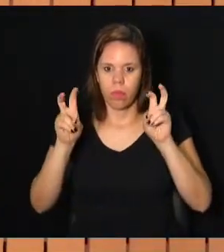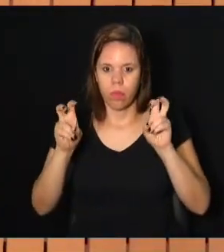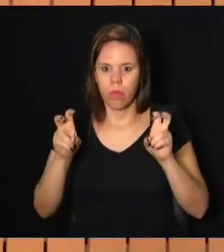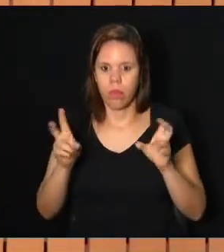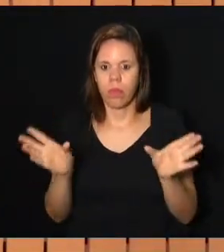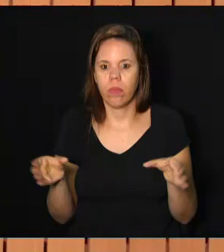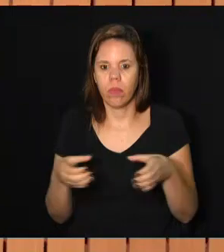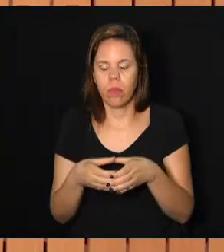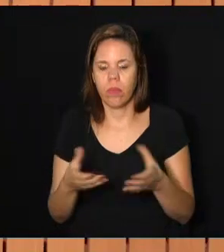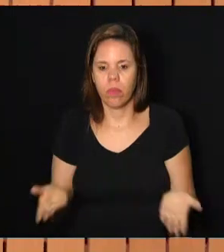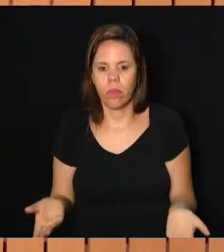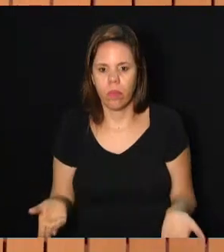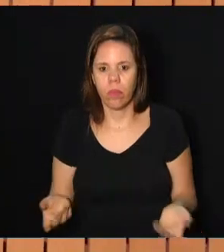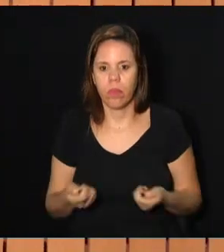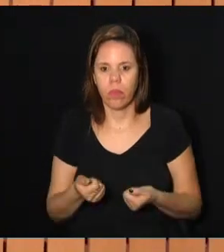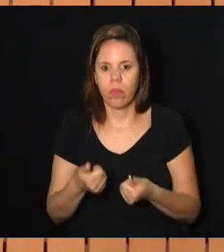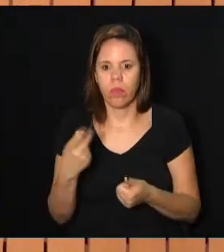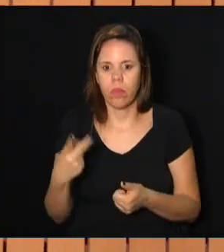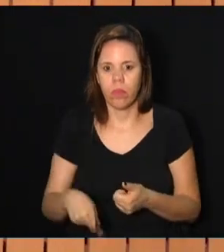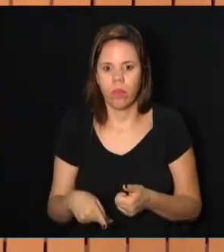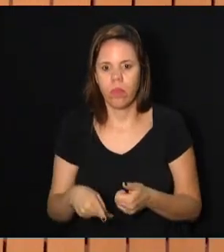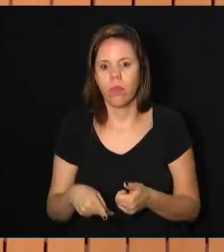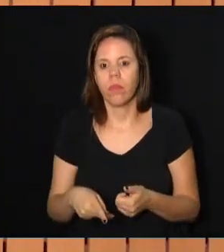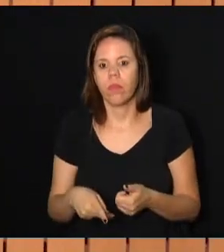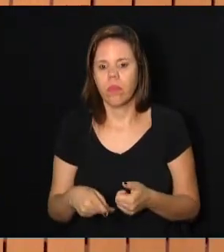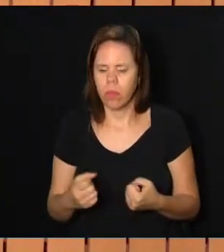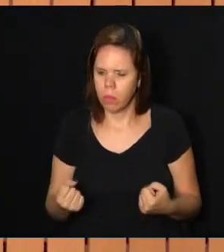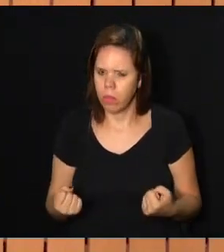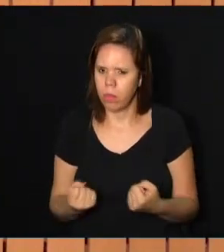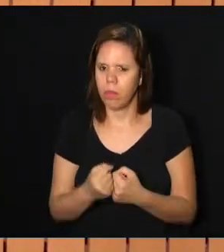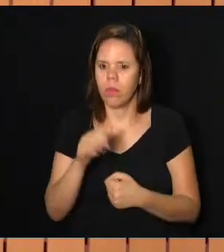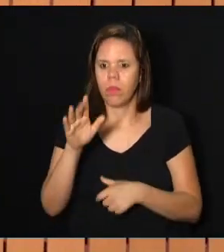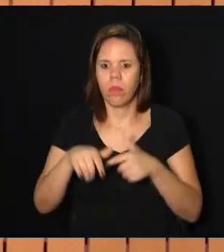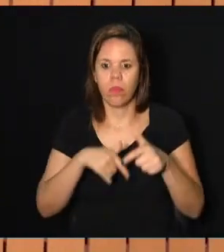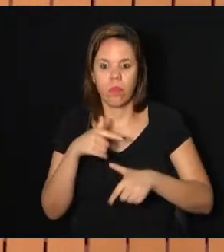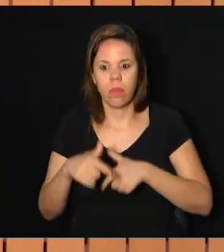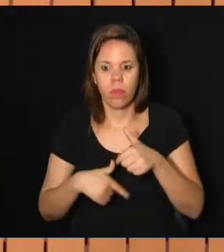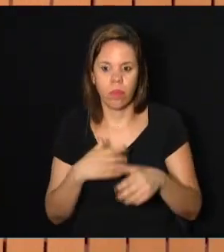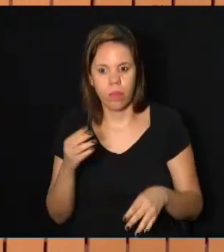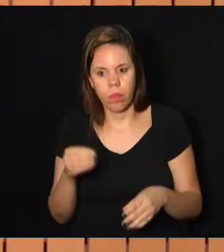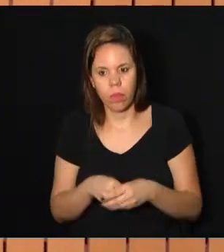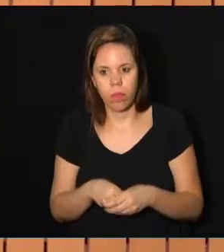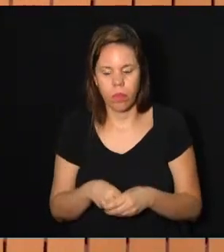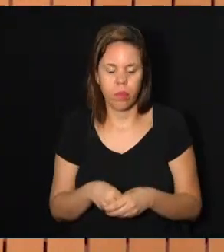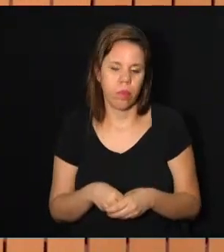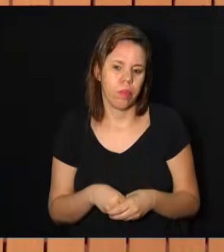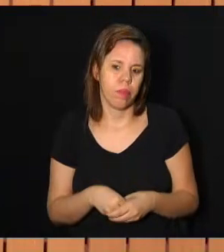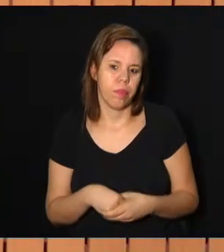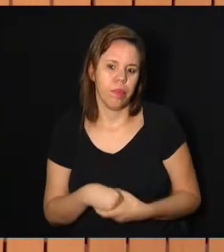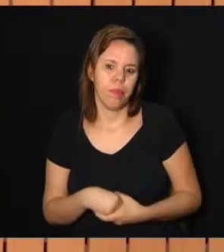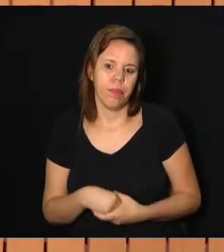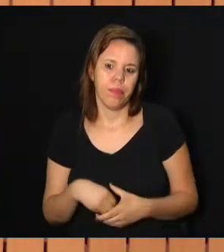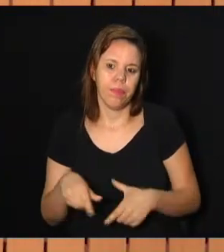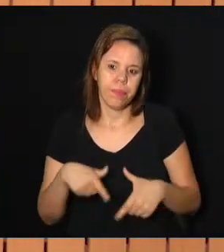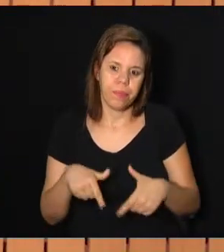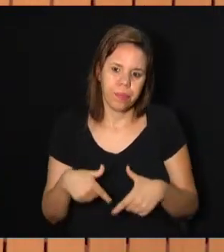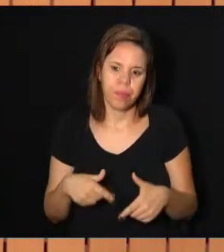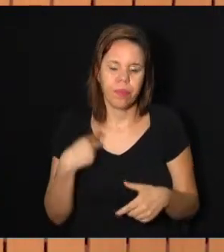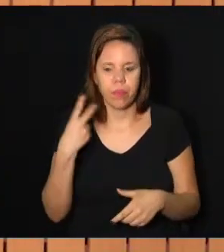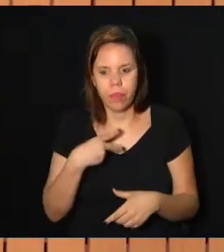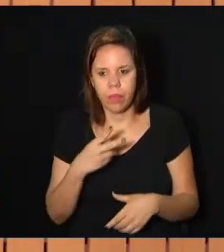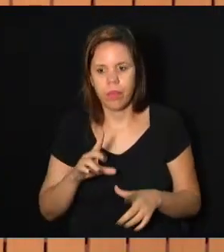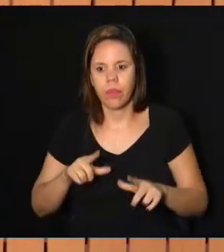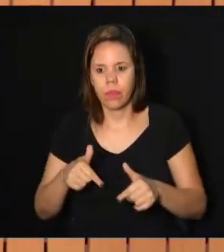comissão, mas dando a ela uma abrangência muito maior de trabalho dentro dos trabalhos que os